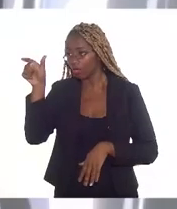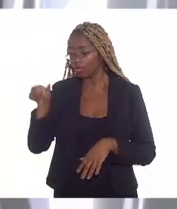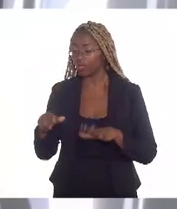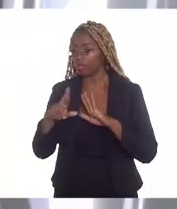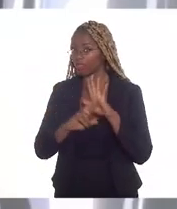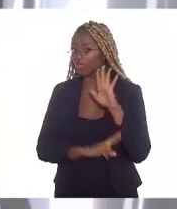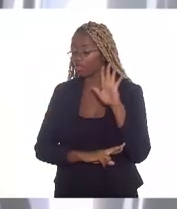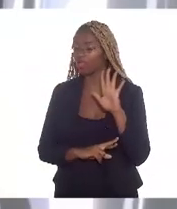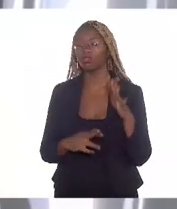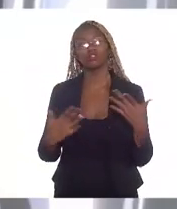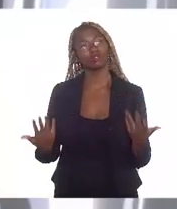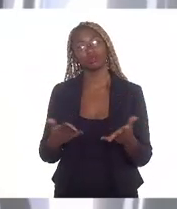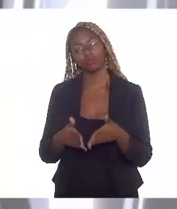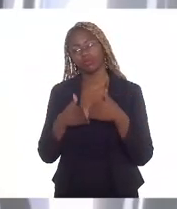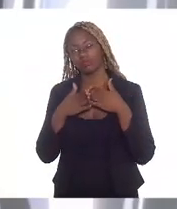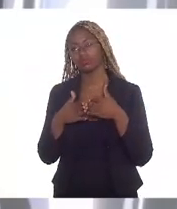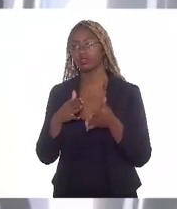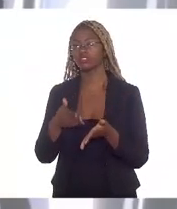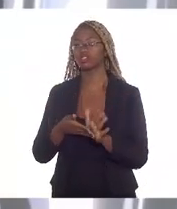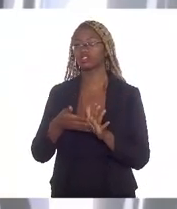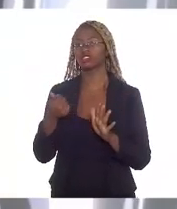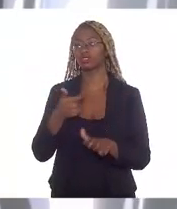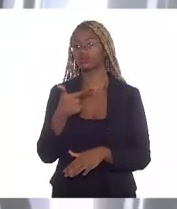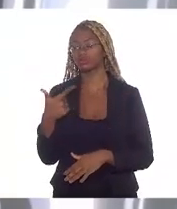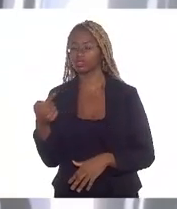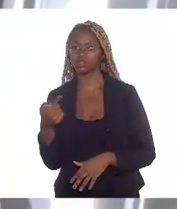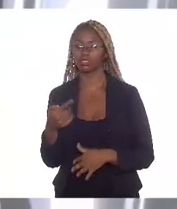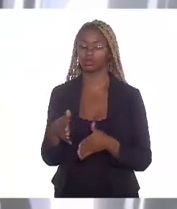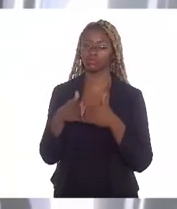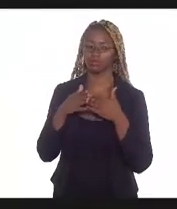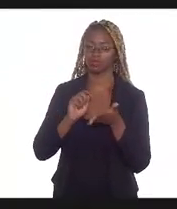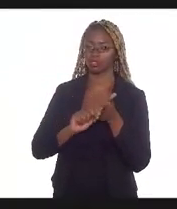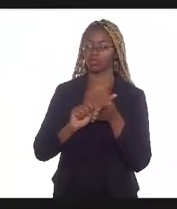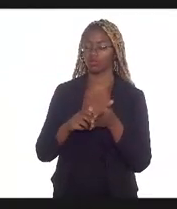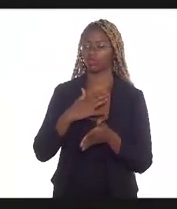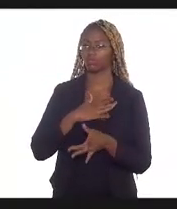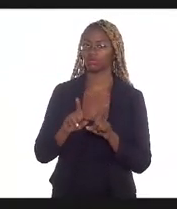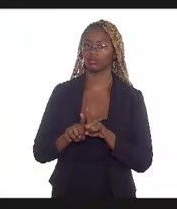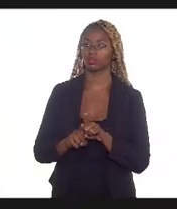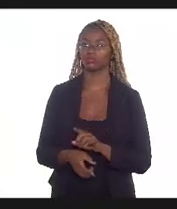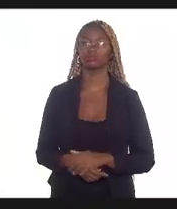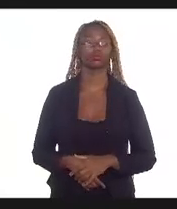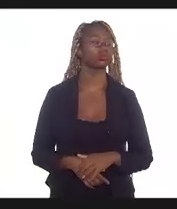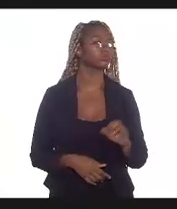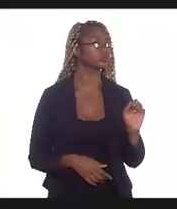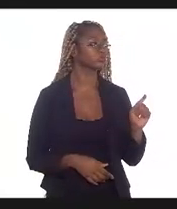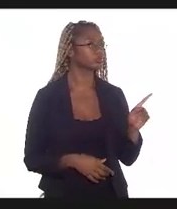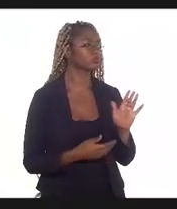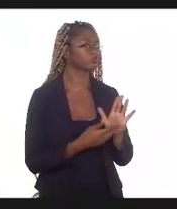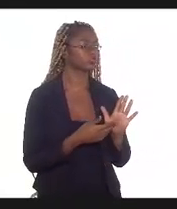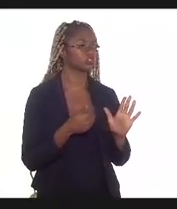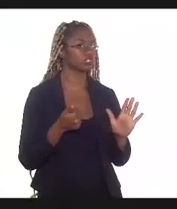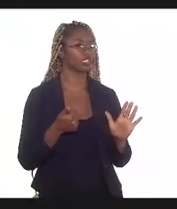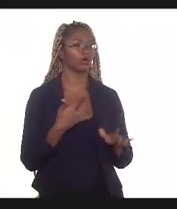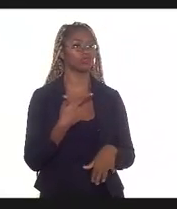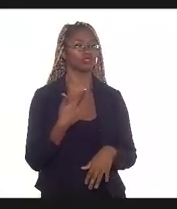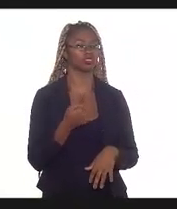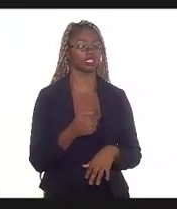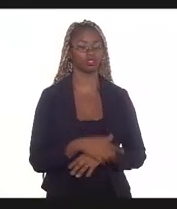para retirar o 27, que é de minha autoria. Então, retirar de pauta, pedido do autor, o 27 da pauta.